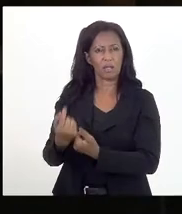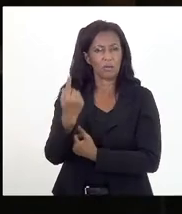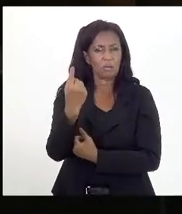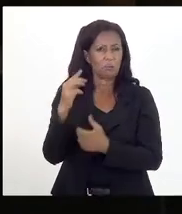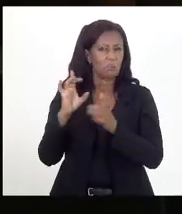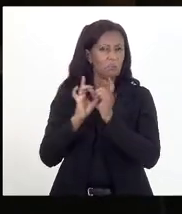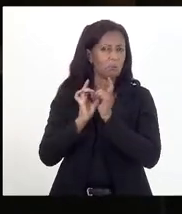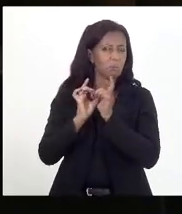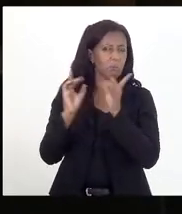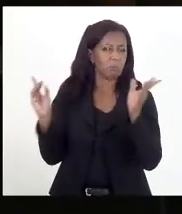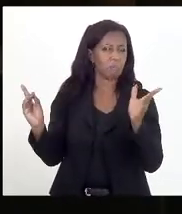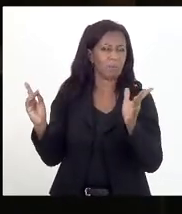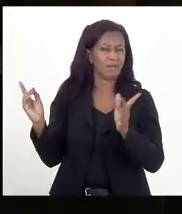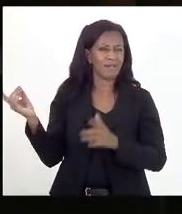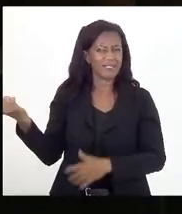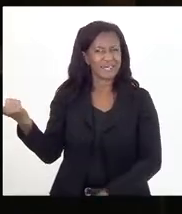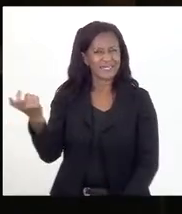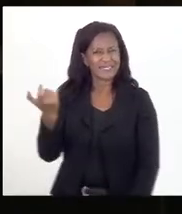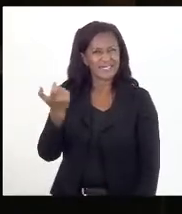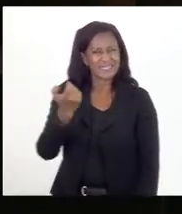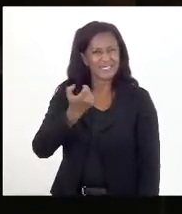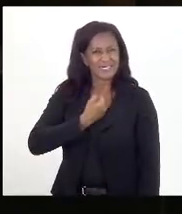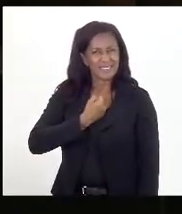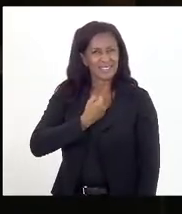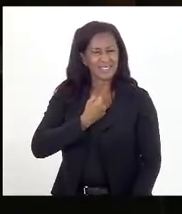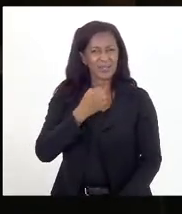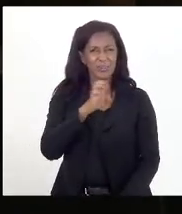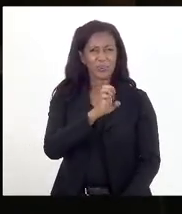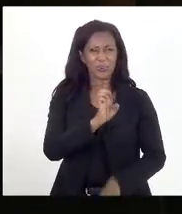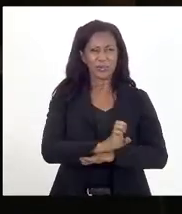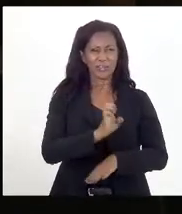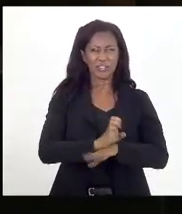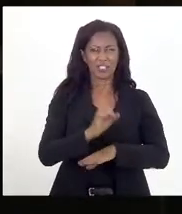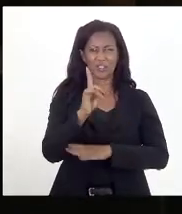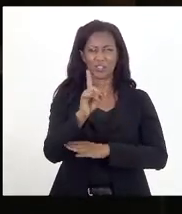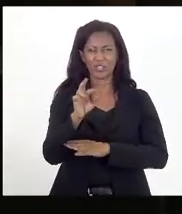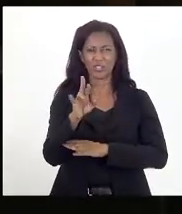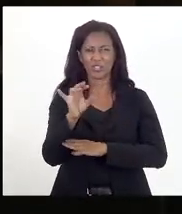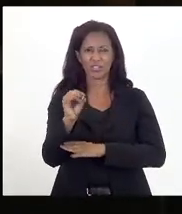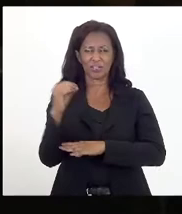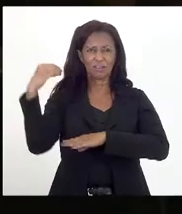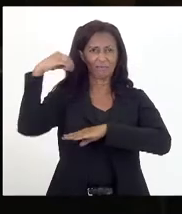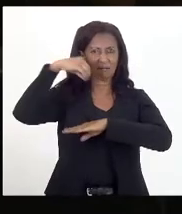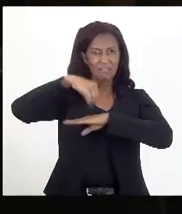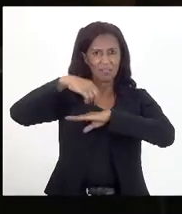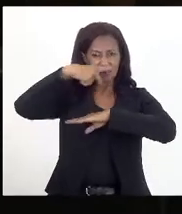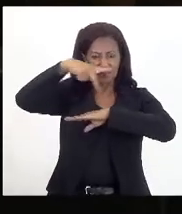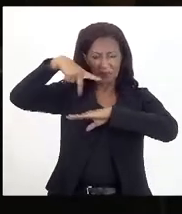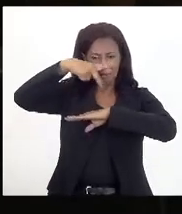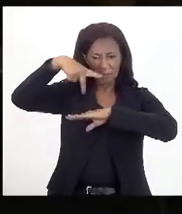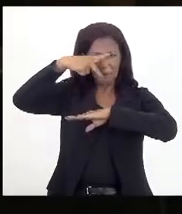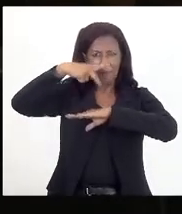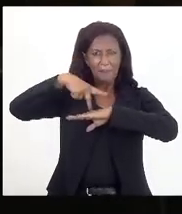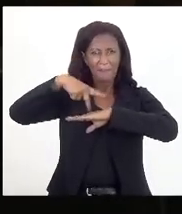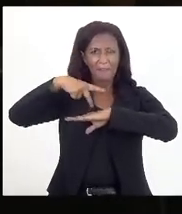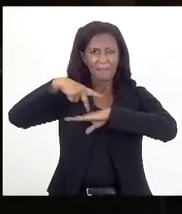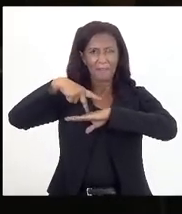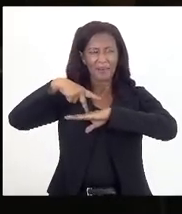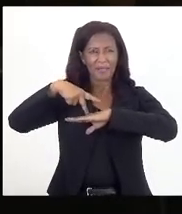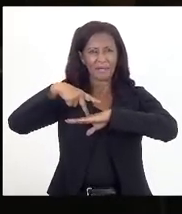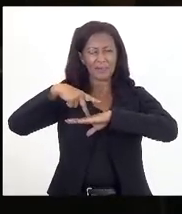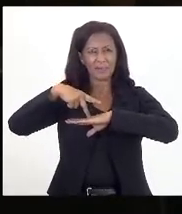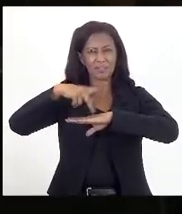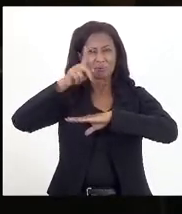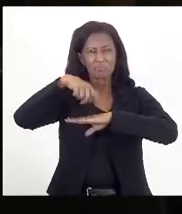democracia fere de morte o estado de direito instalando no país um verdadeiro estado de exceção